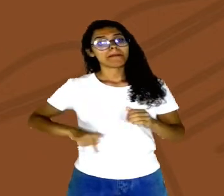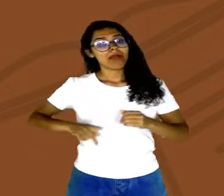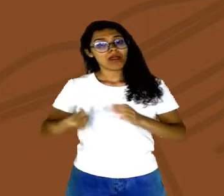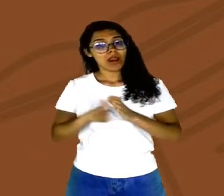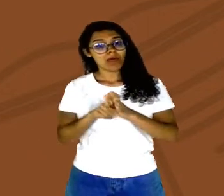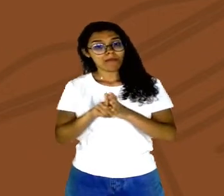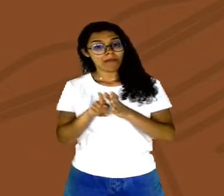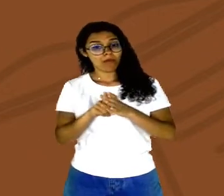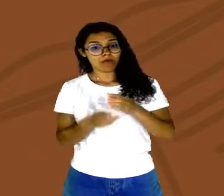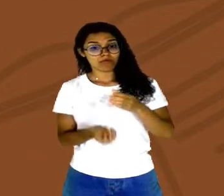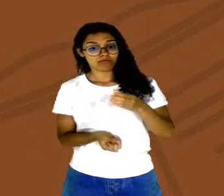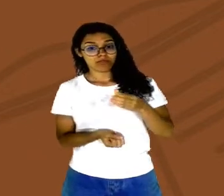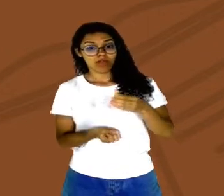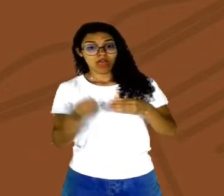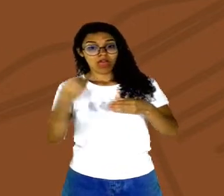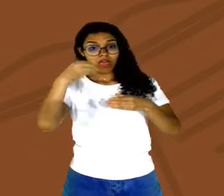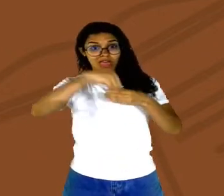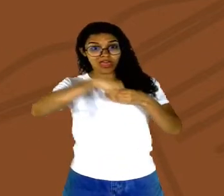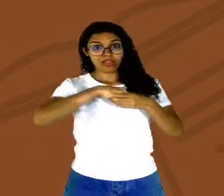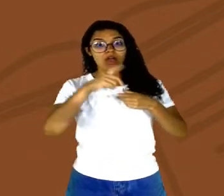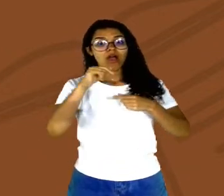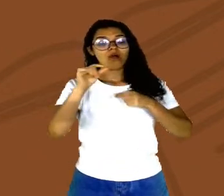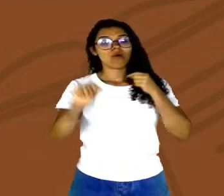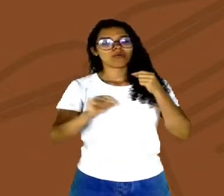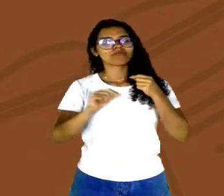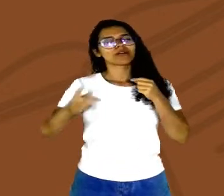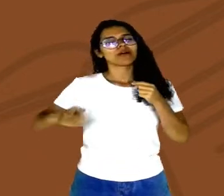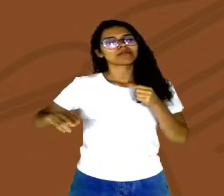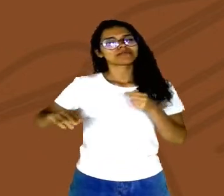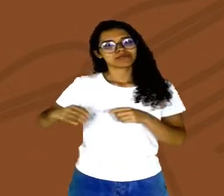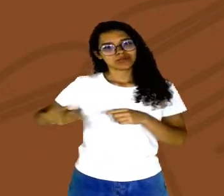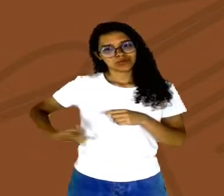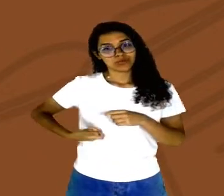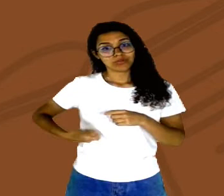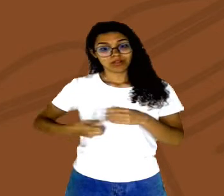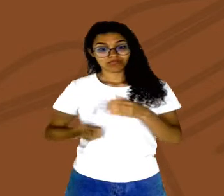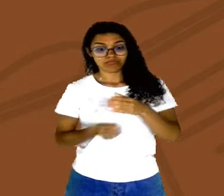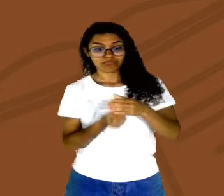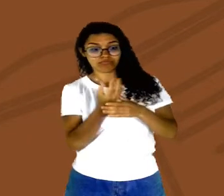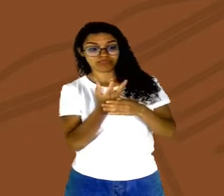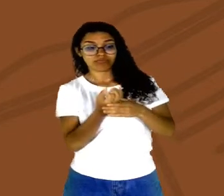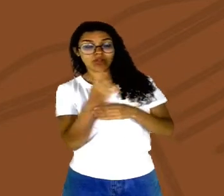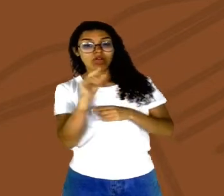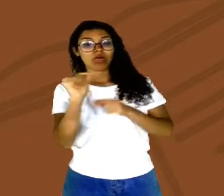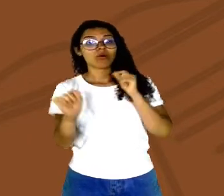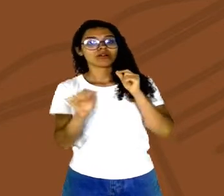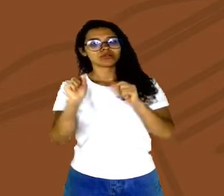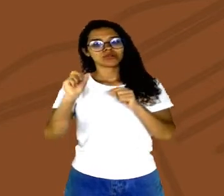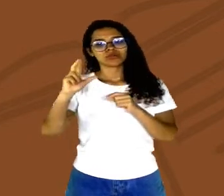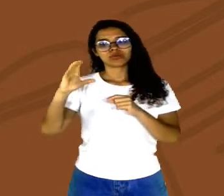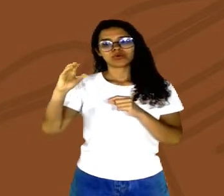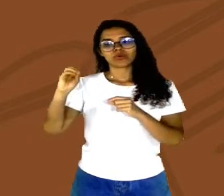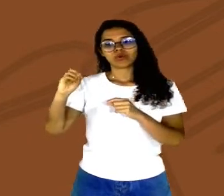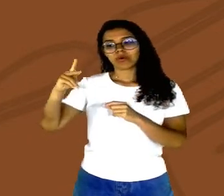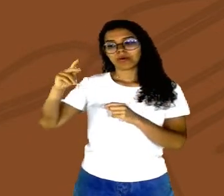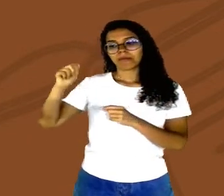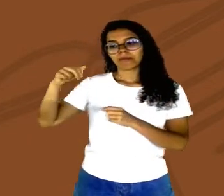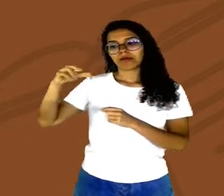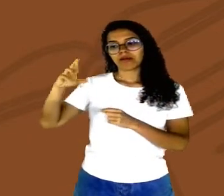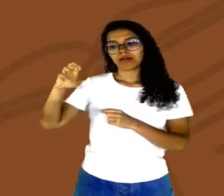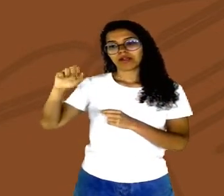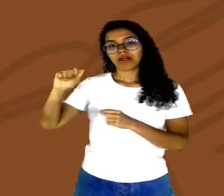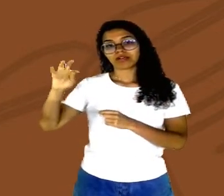secreção exócrina do pâncreas? A secreção exócrina do pâncreas chama-se suco pancreático, tem aí a função